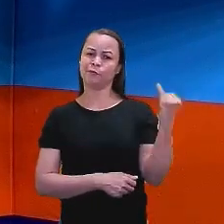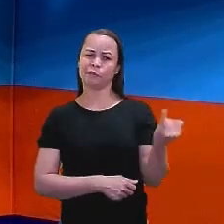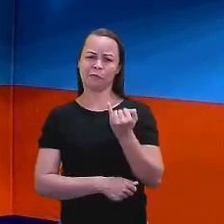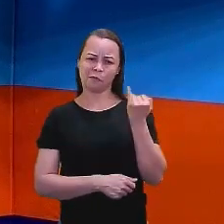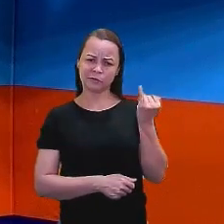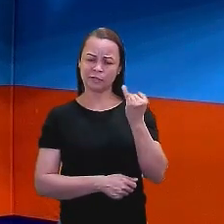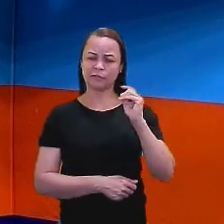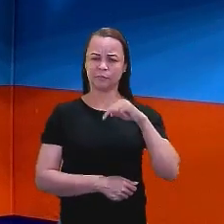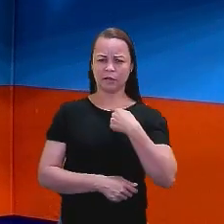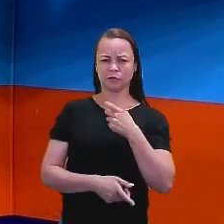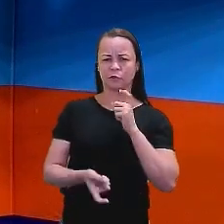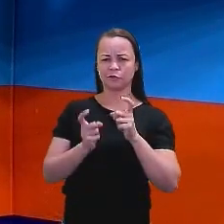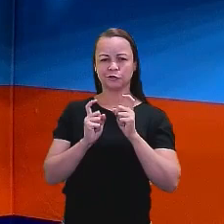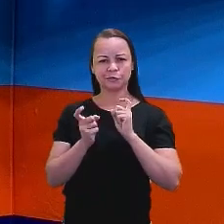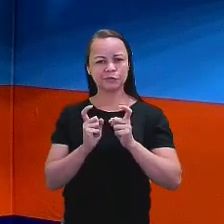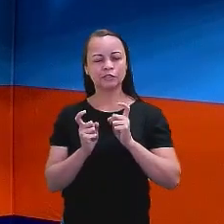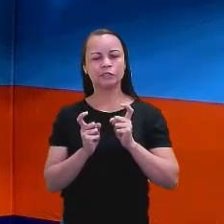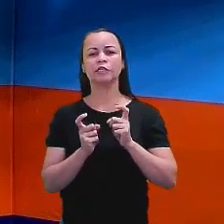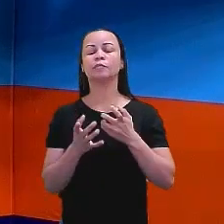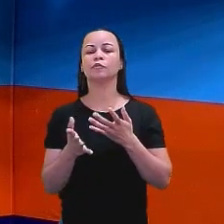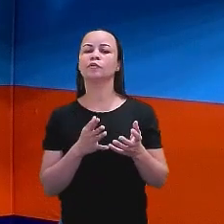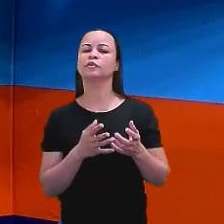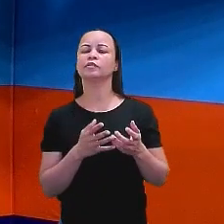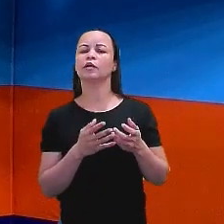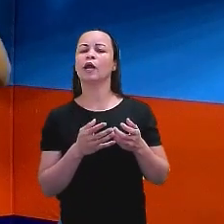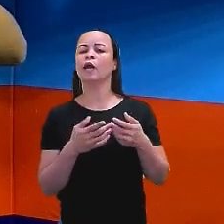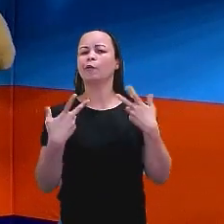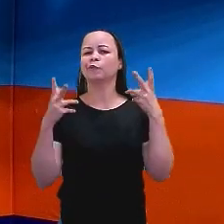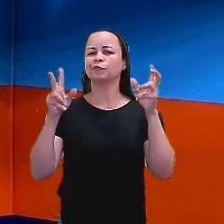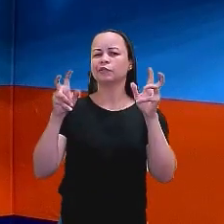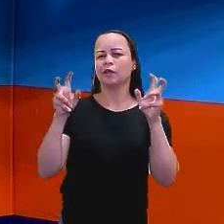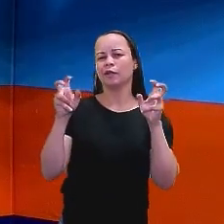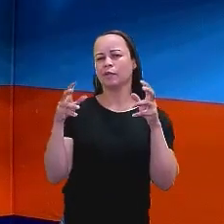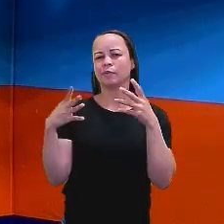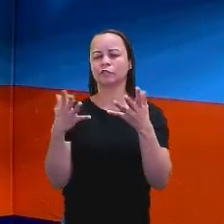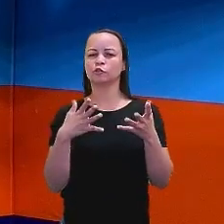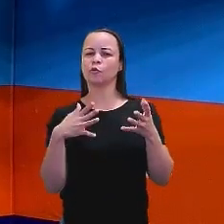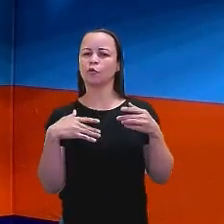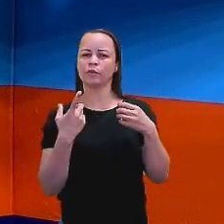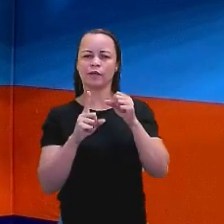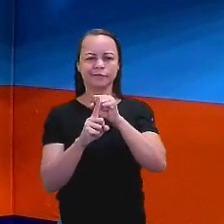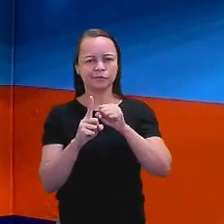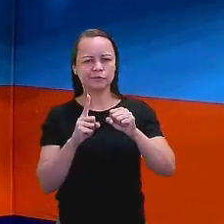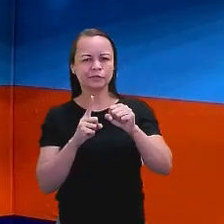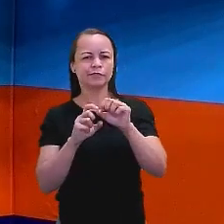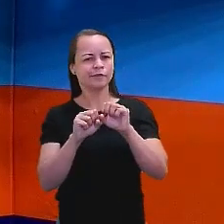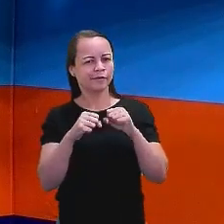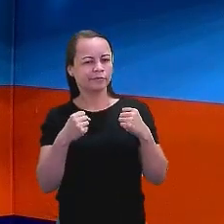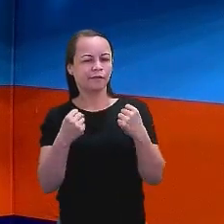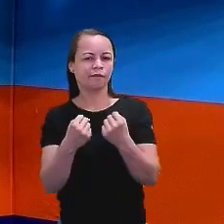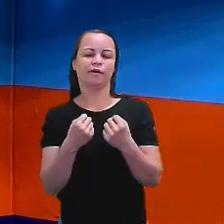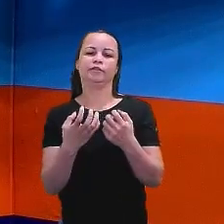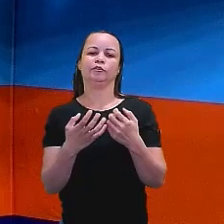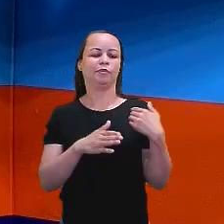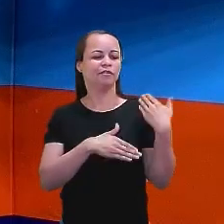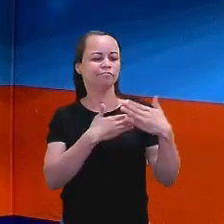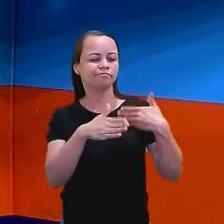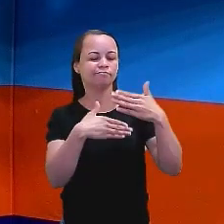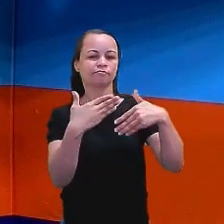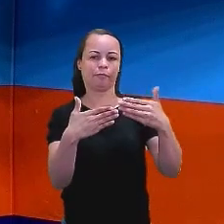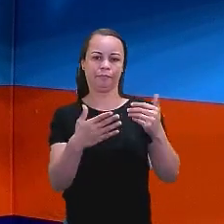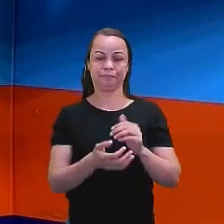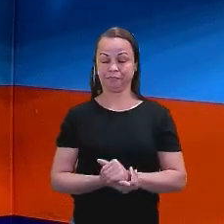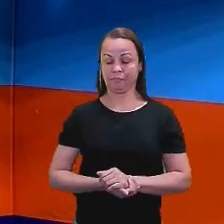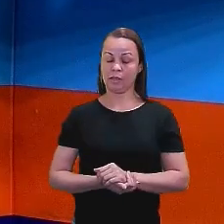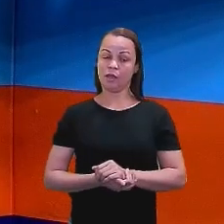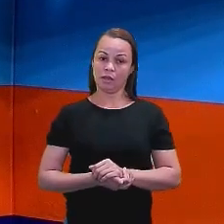gente discutir as questões sobre a sociedade, sobre a nossa evolução. Eu vou